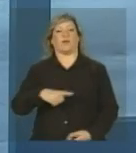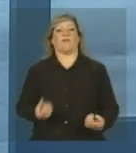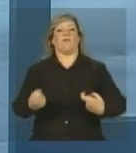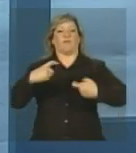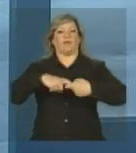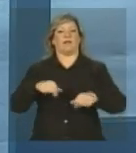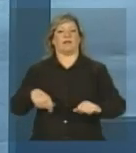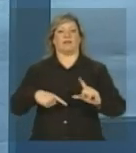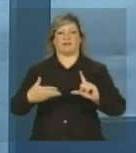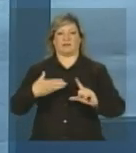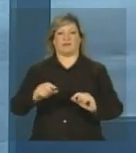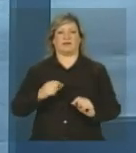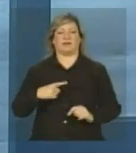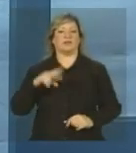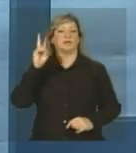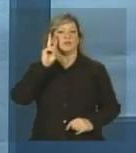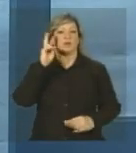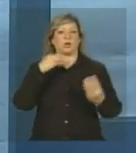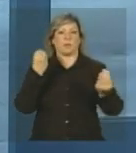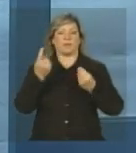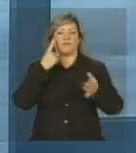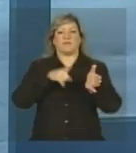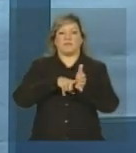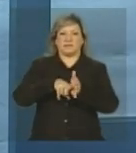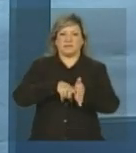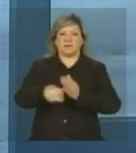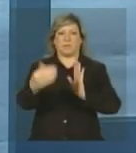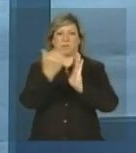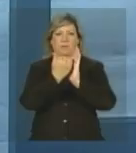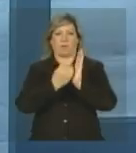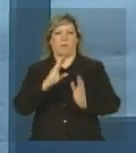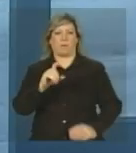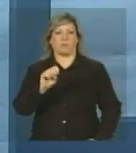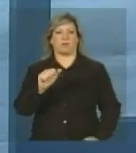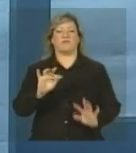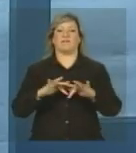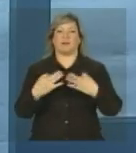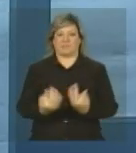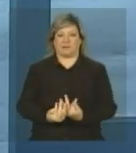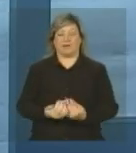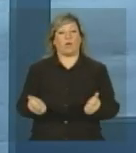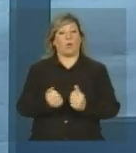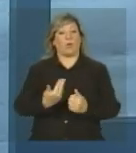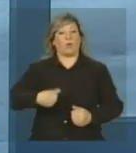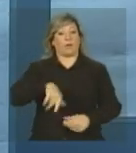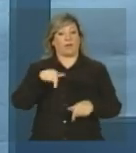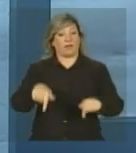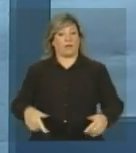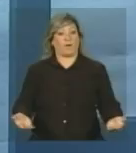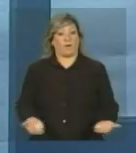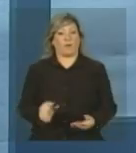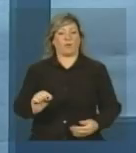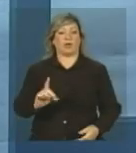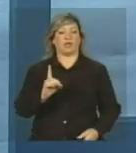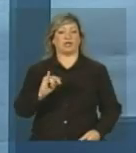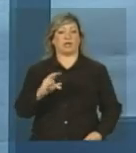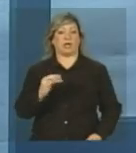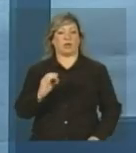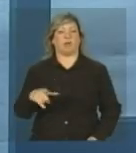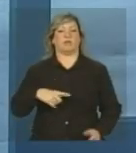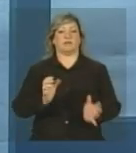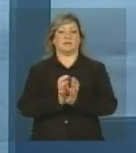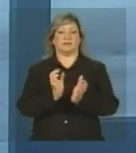Estamos de volta com a teleconferência sobre fiscalização do programa Bolsa Família. Conosco no estúdio, o diretor do Departamento